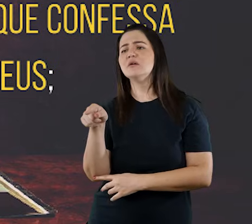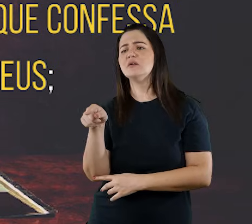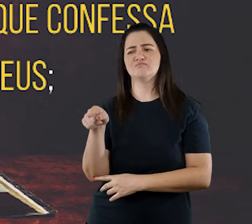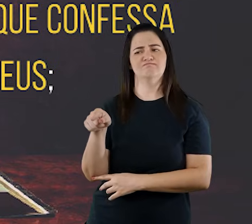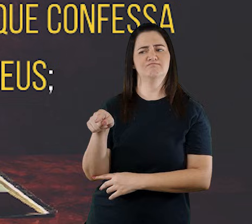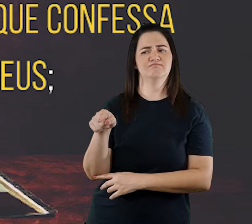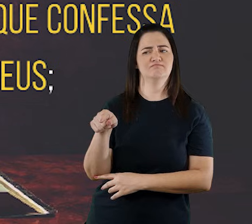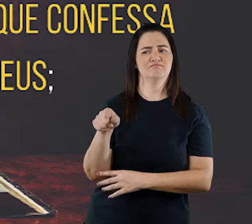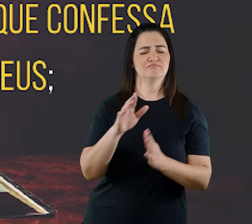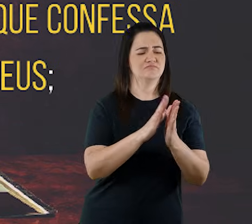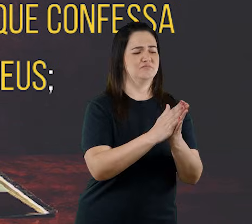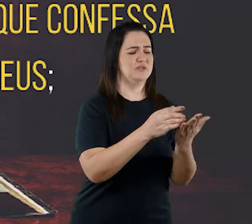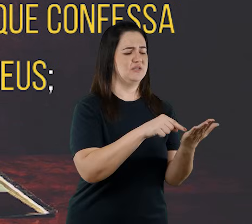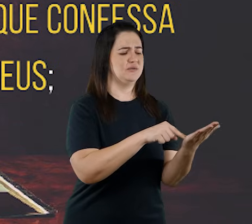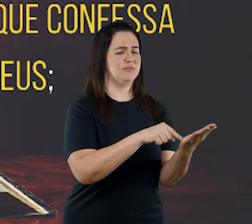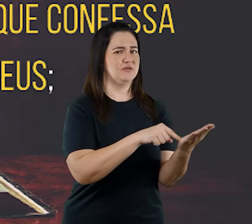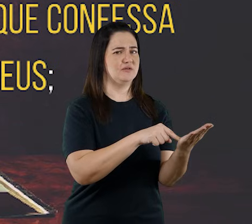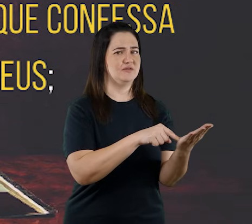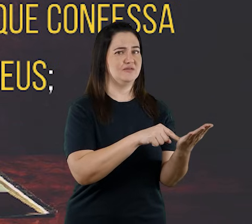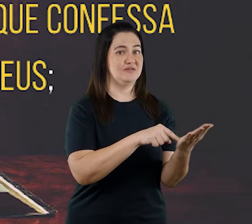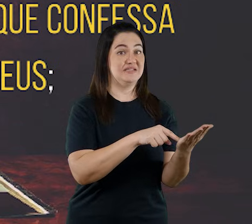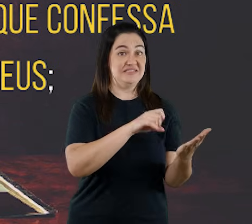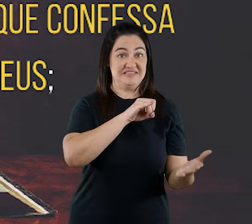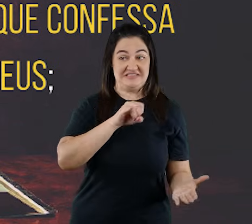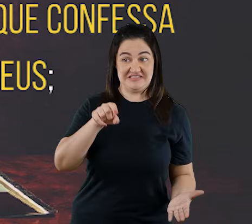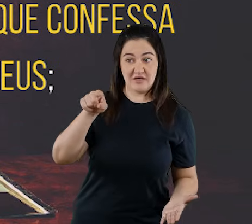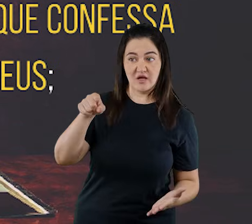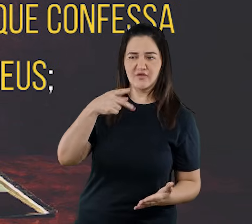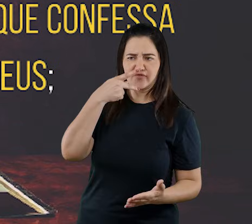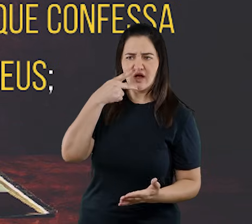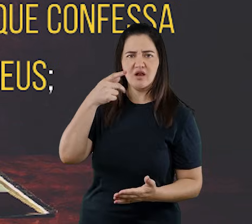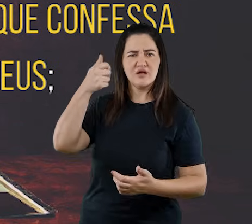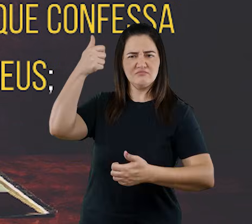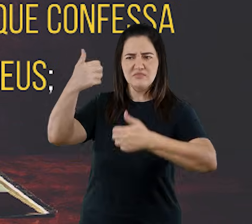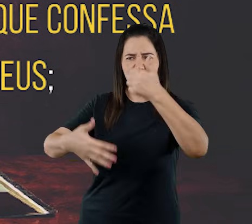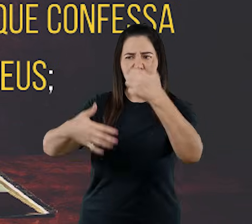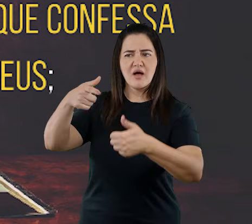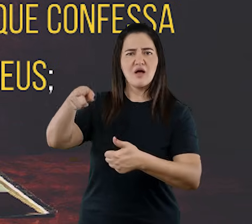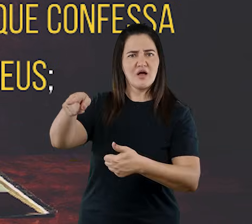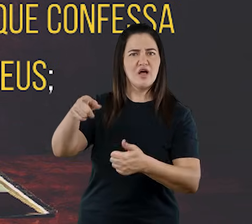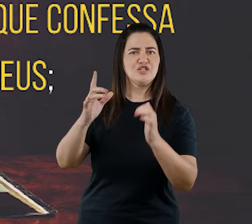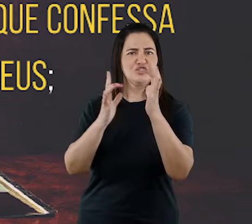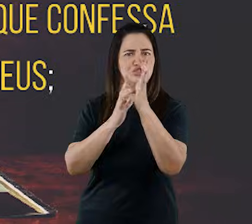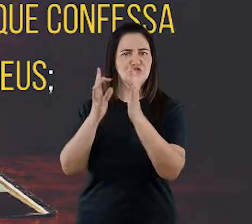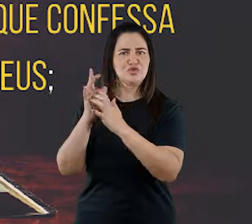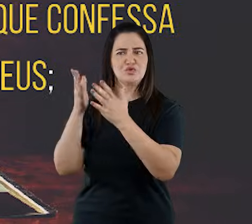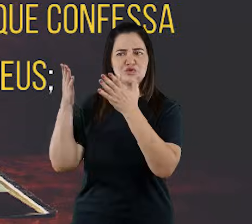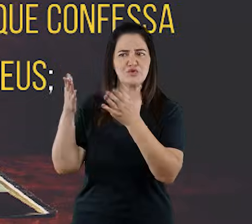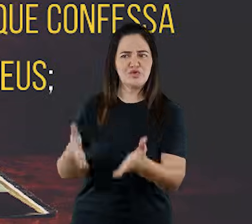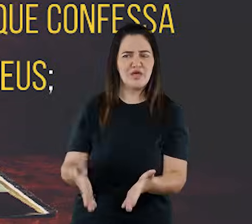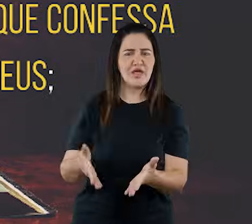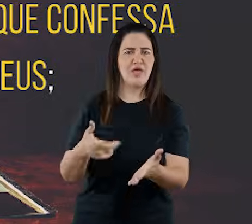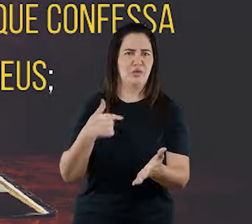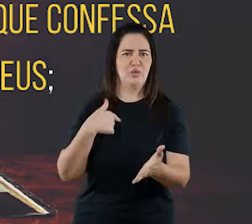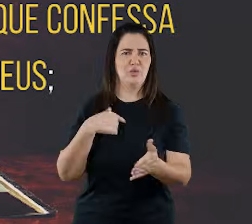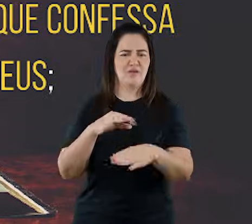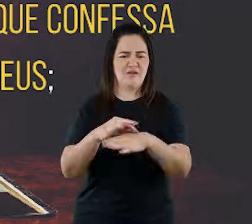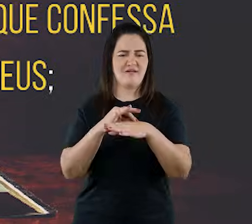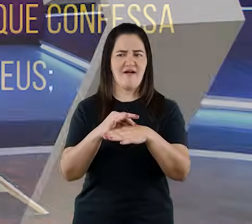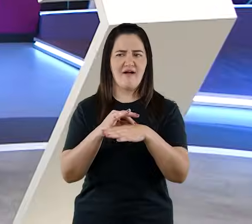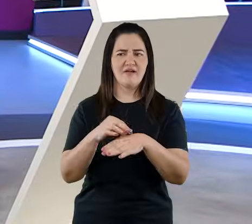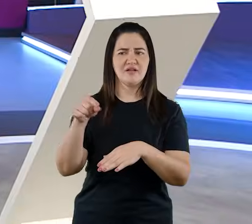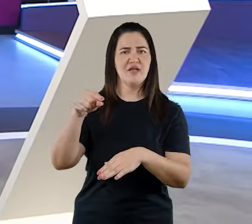Espírito de Deus. Todo espírito que confessa que Jesus Cristo veio em carne é de